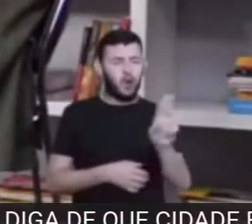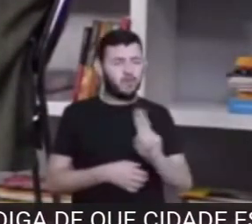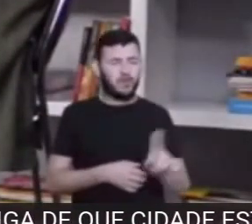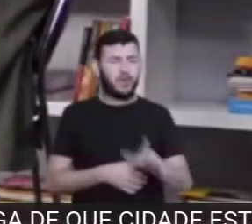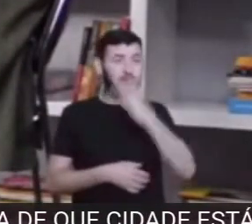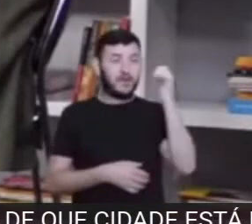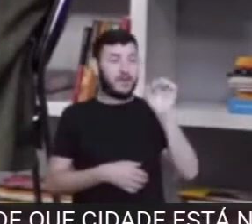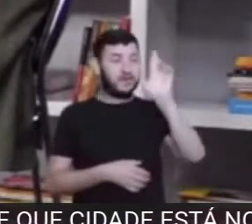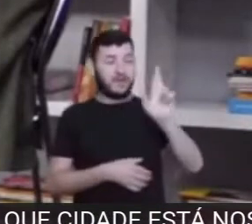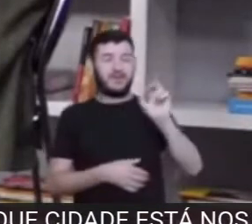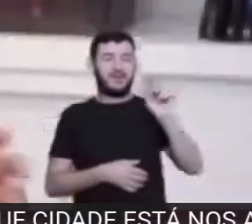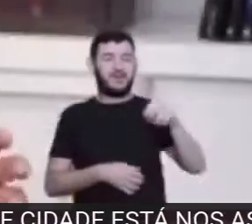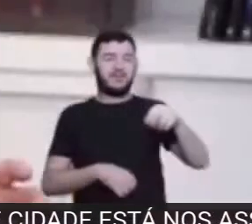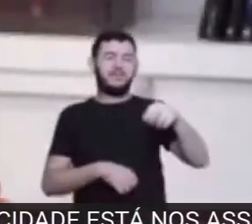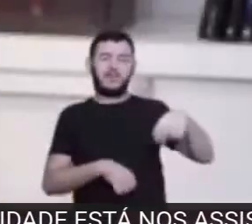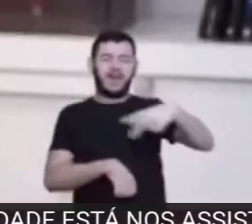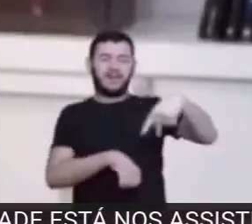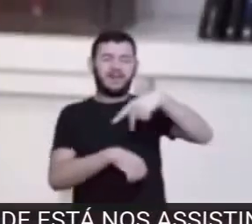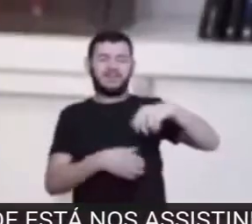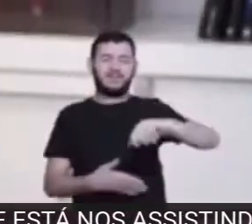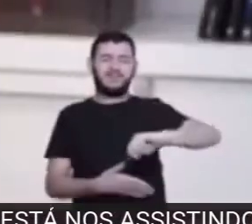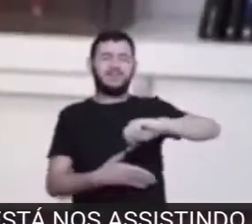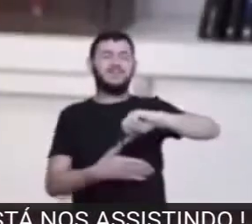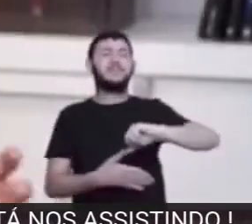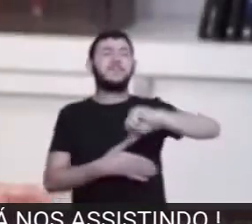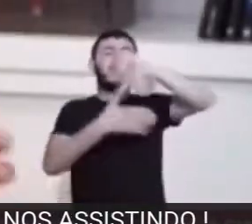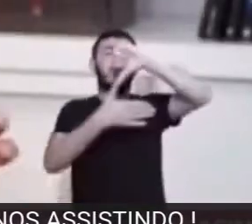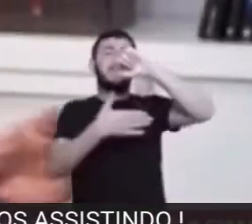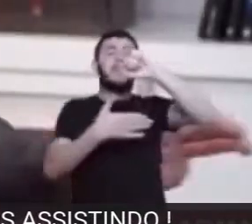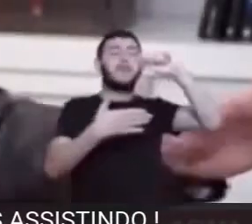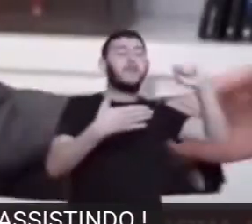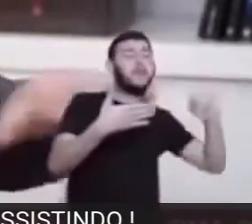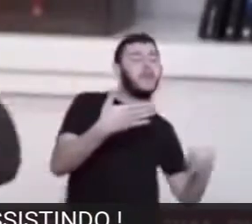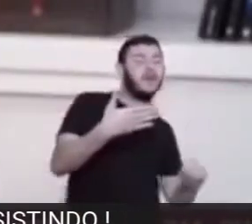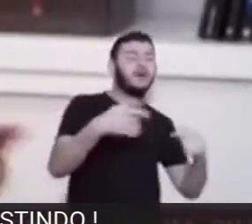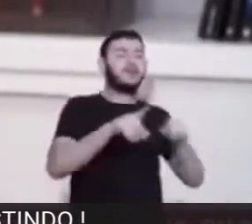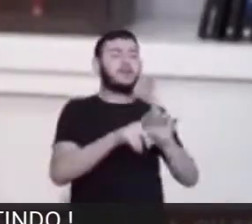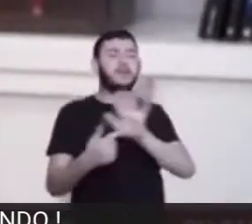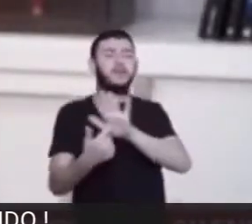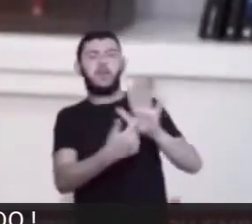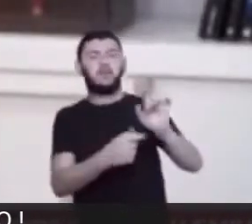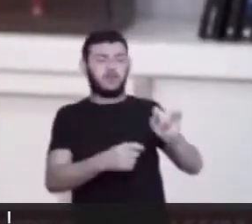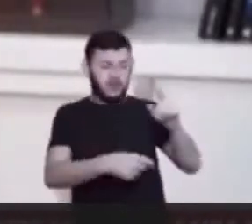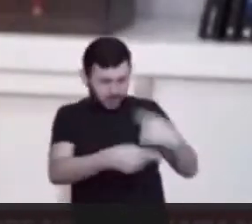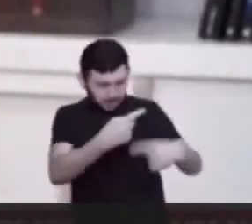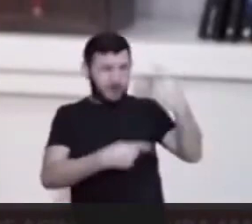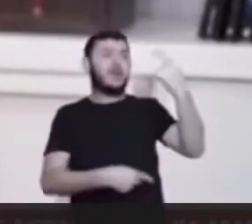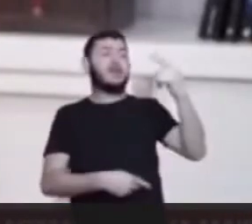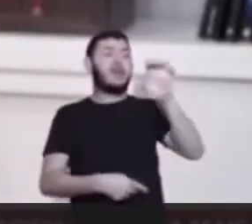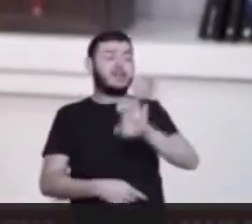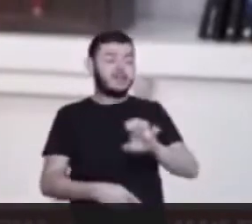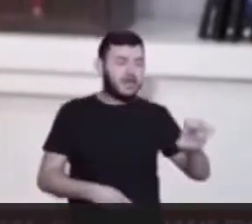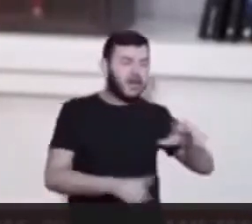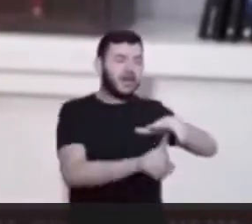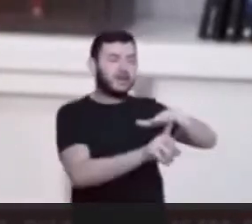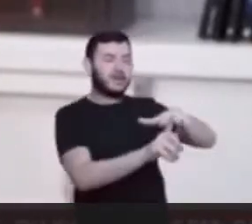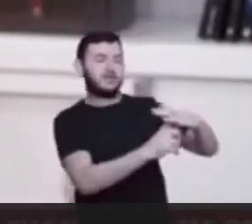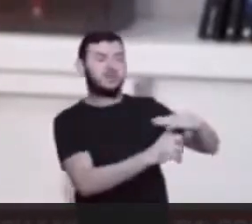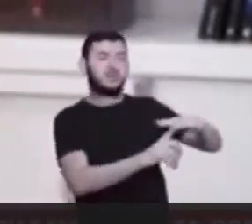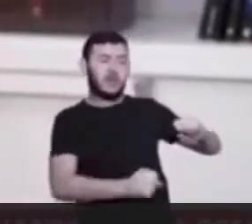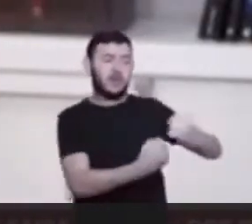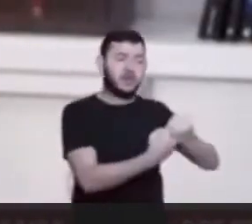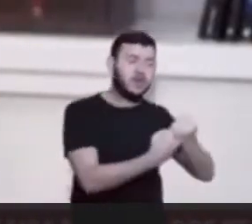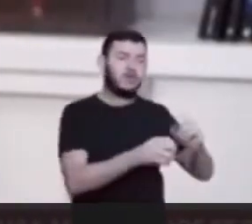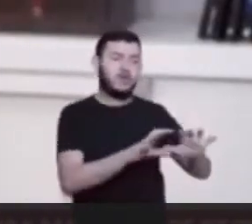Foi o momento da ascensão da esquerda socialista na América Latina. Né? Foram